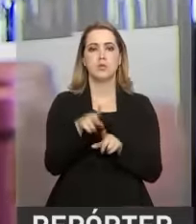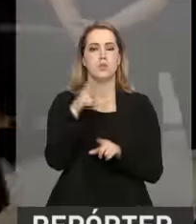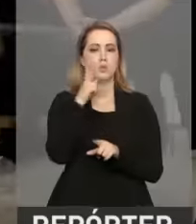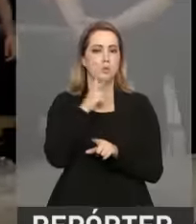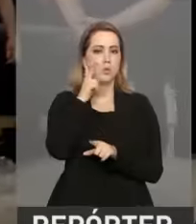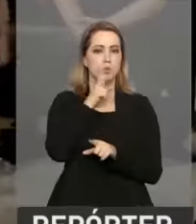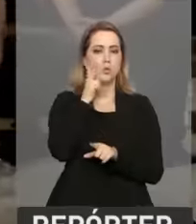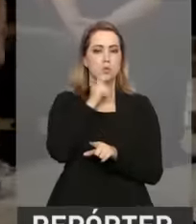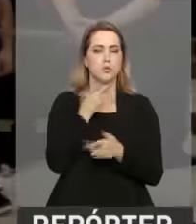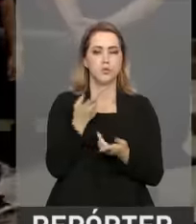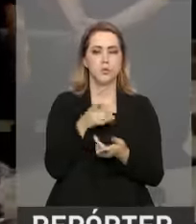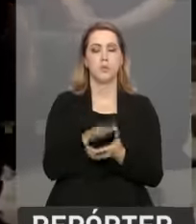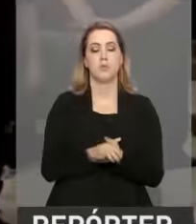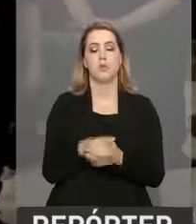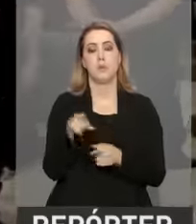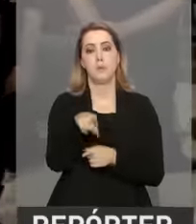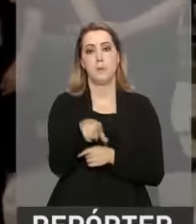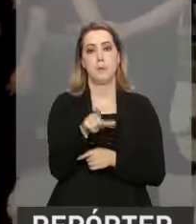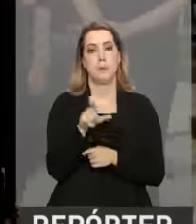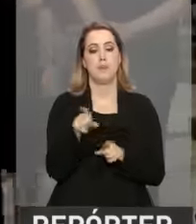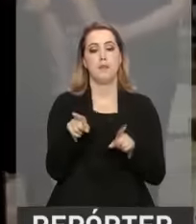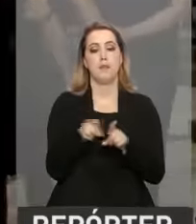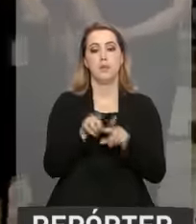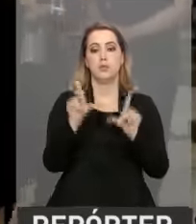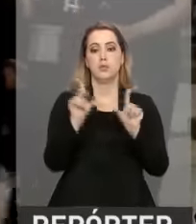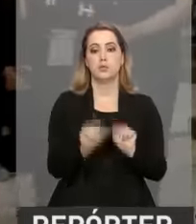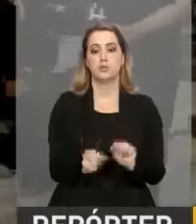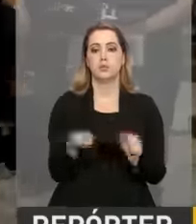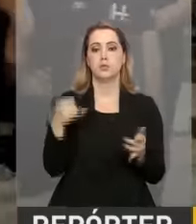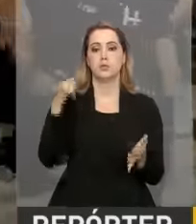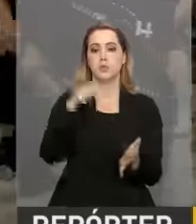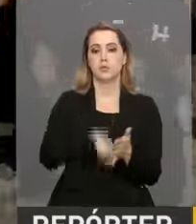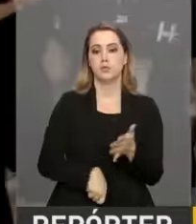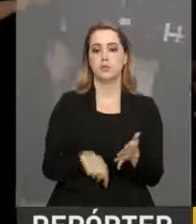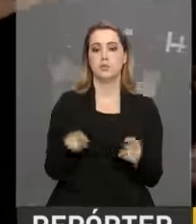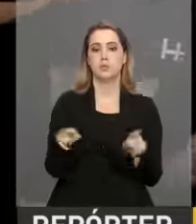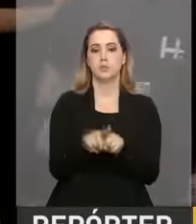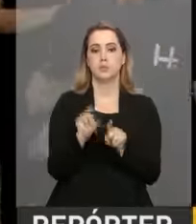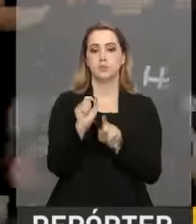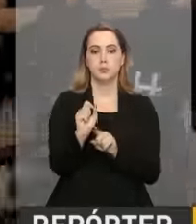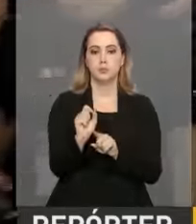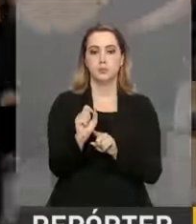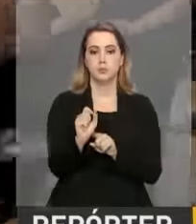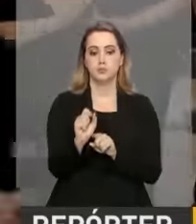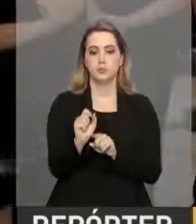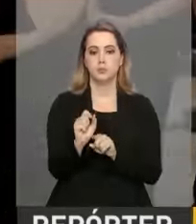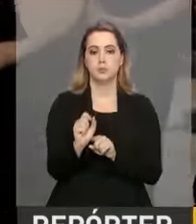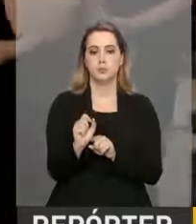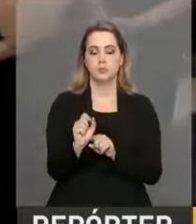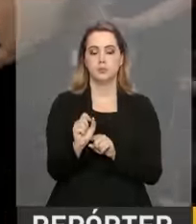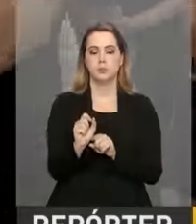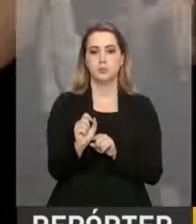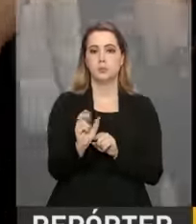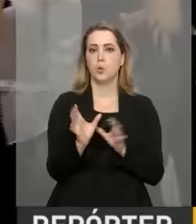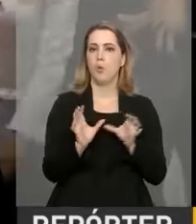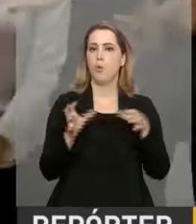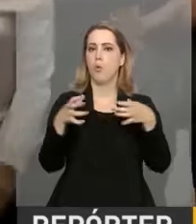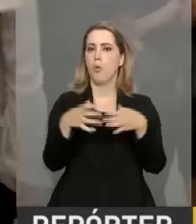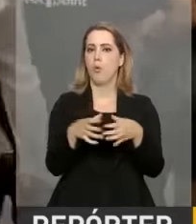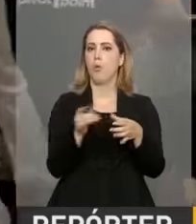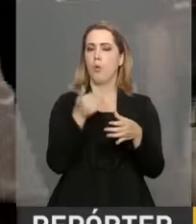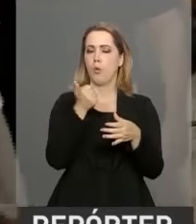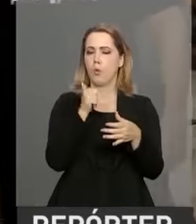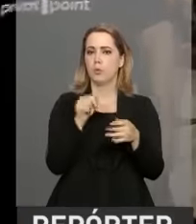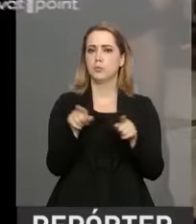cachaça. Facilita bastante, reduz bastante essa carga tributária e, com isso, o setor só tem